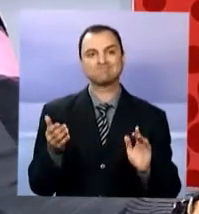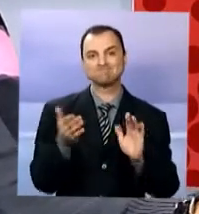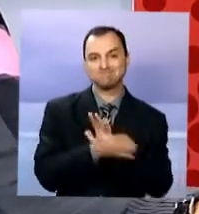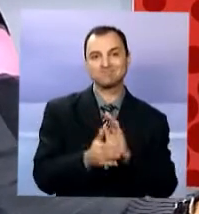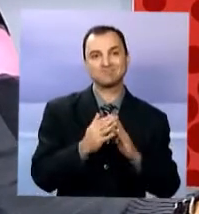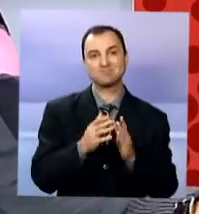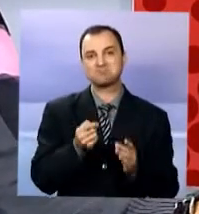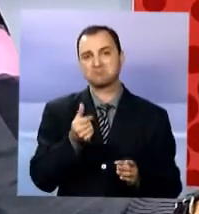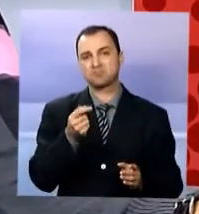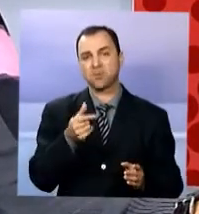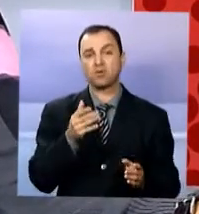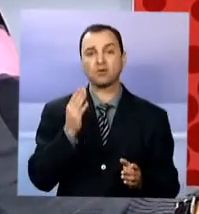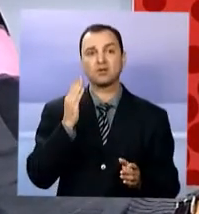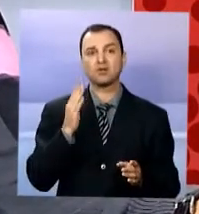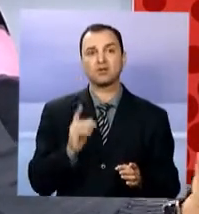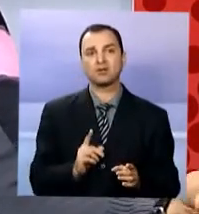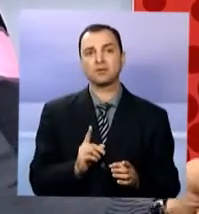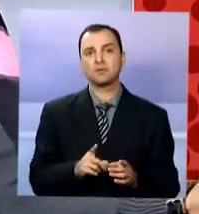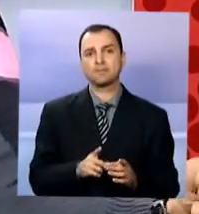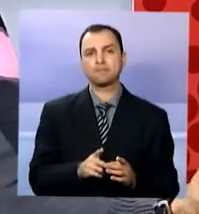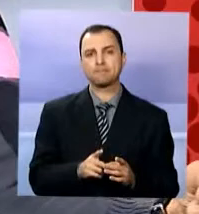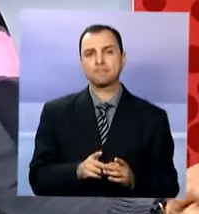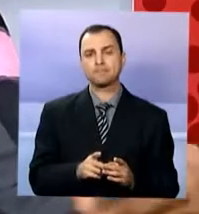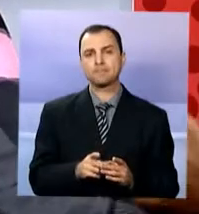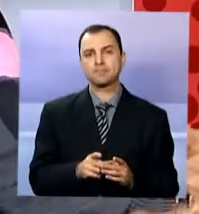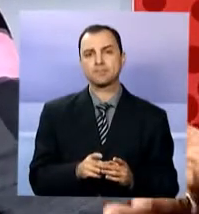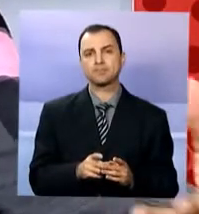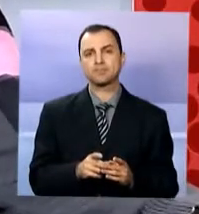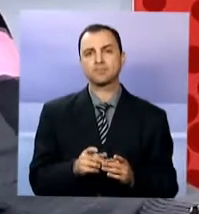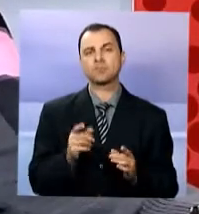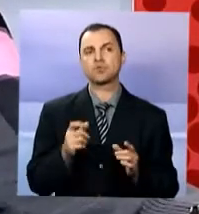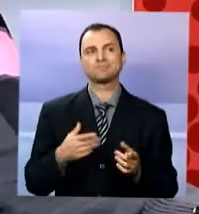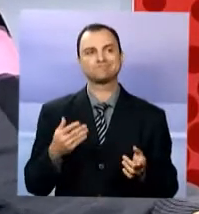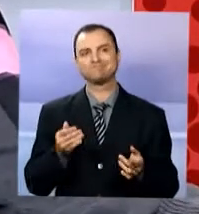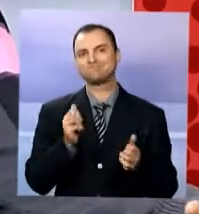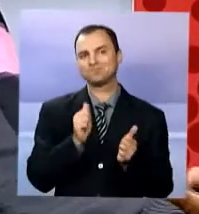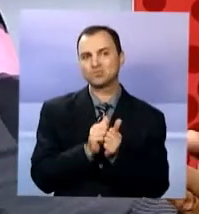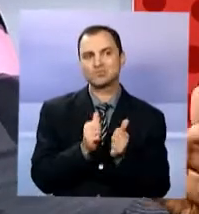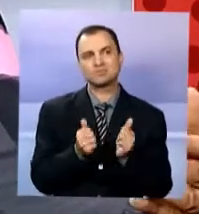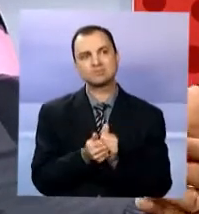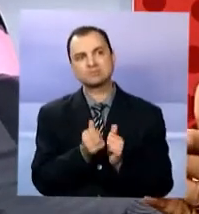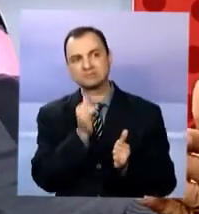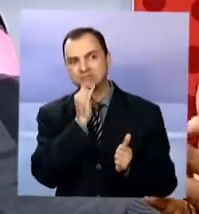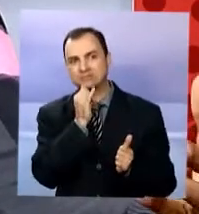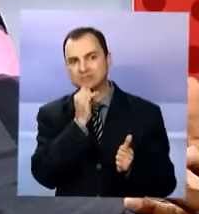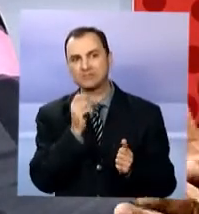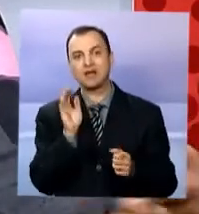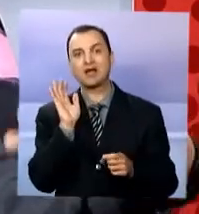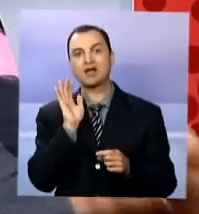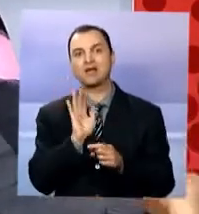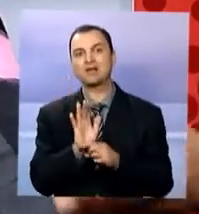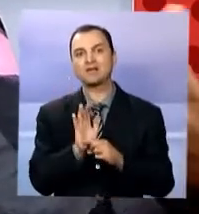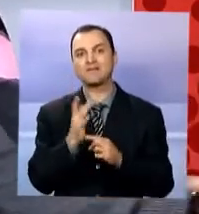pouco de casa é o o tipo de esporte é fez com que facilitar